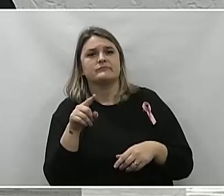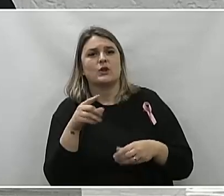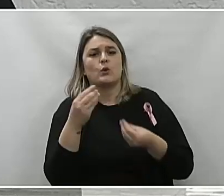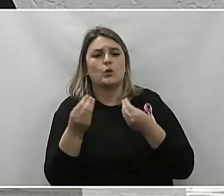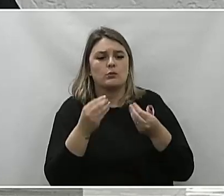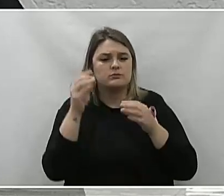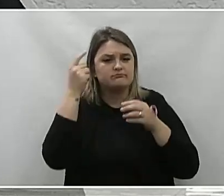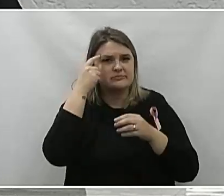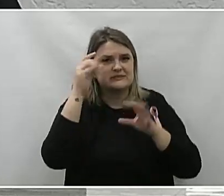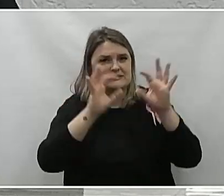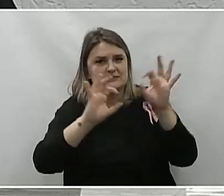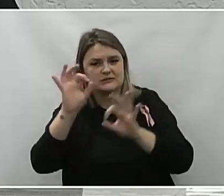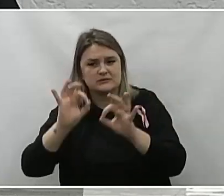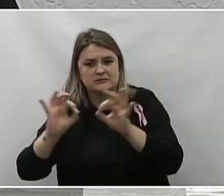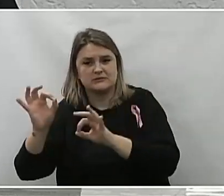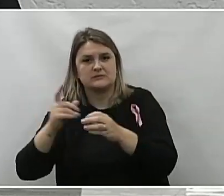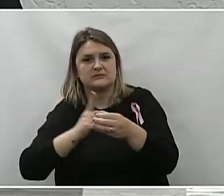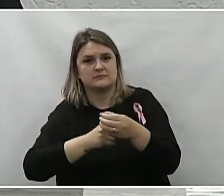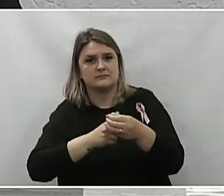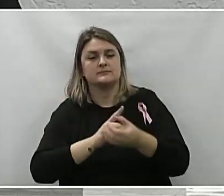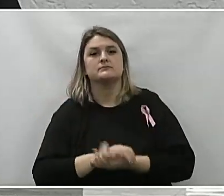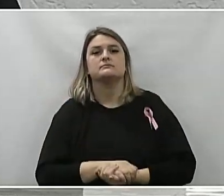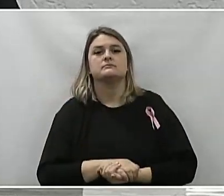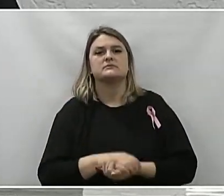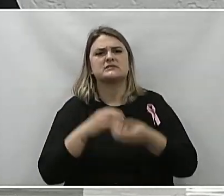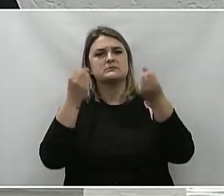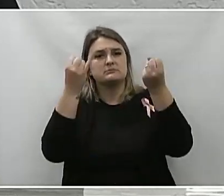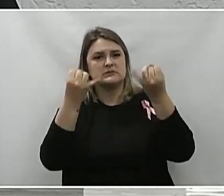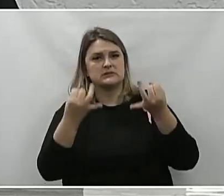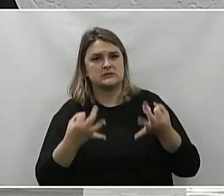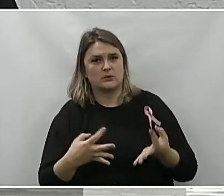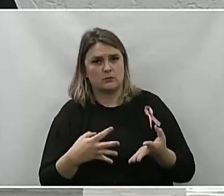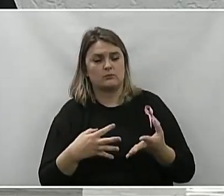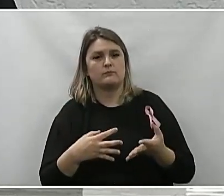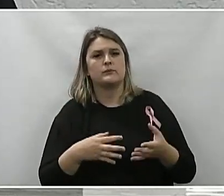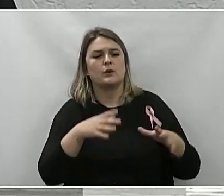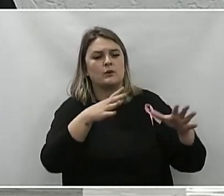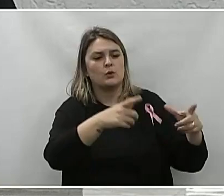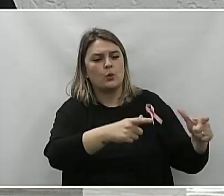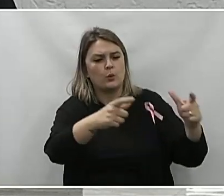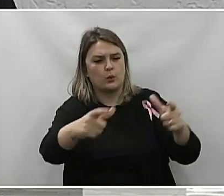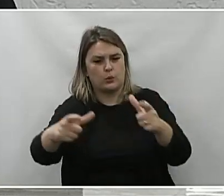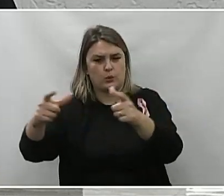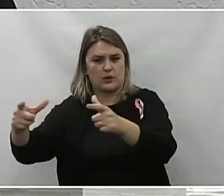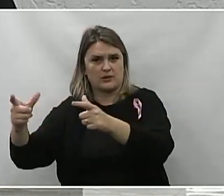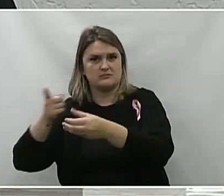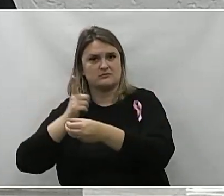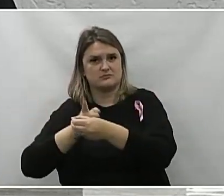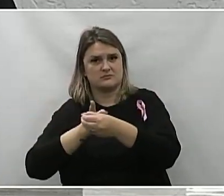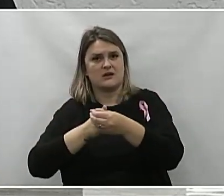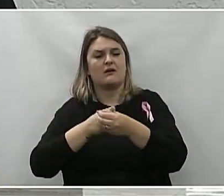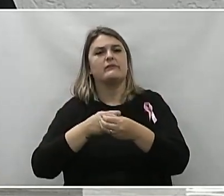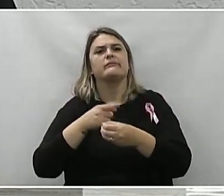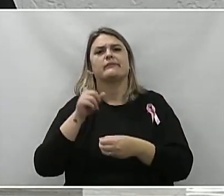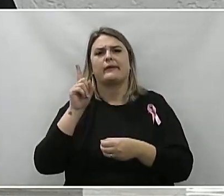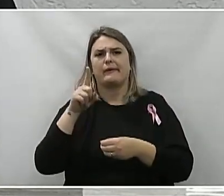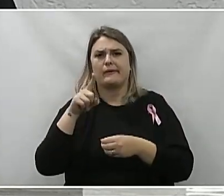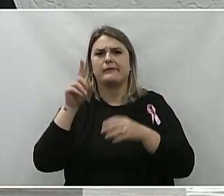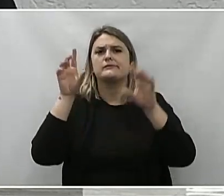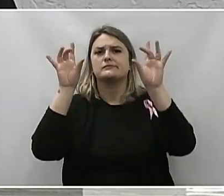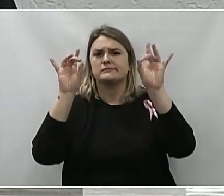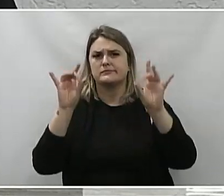de planejamento e operação Urbana justificativa os parques urbanos constituem elementos fundamentais